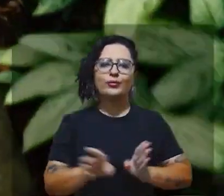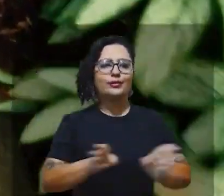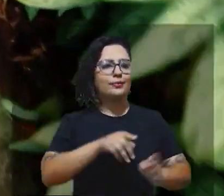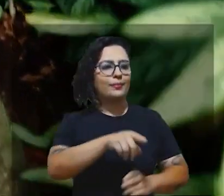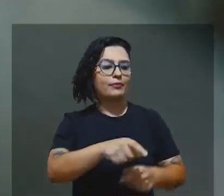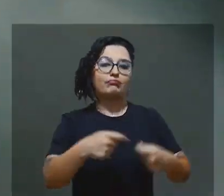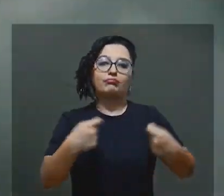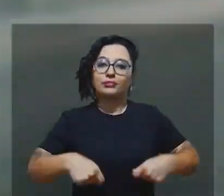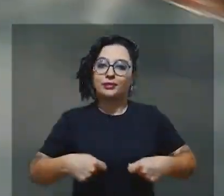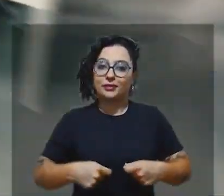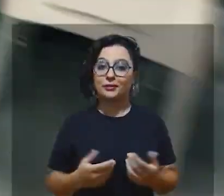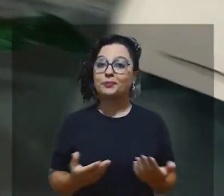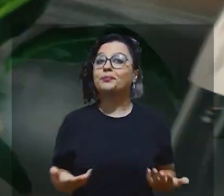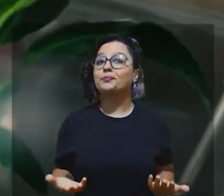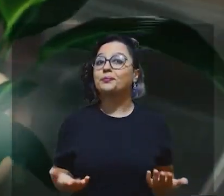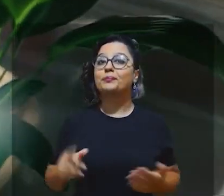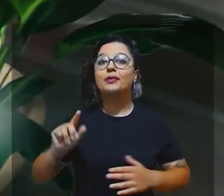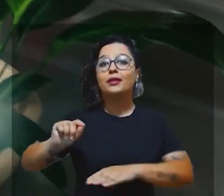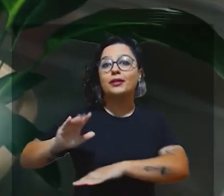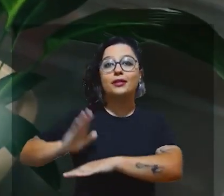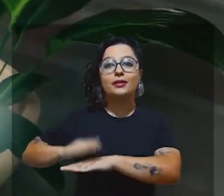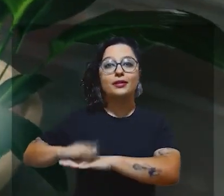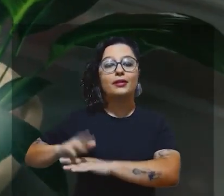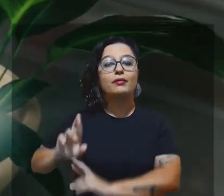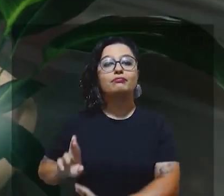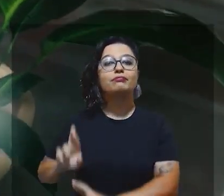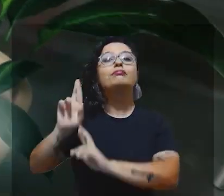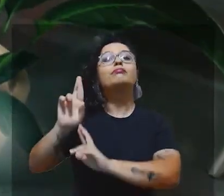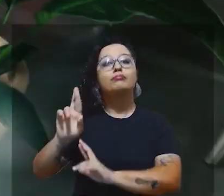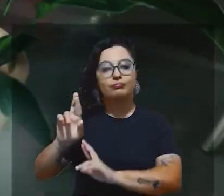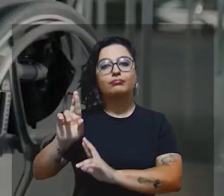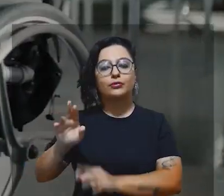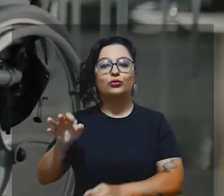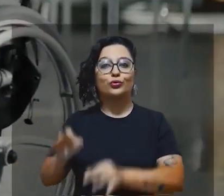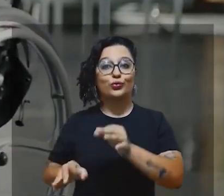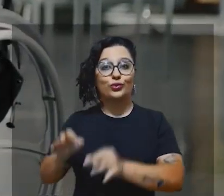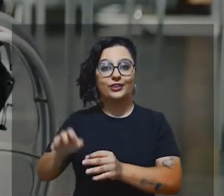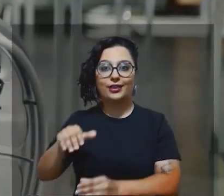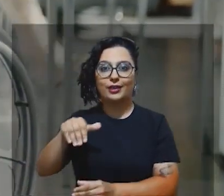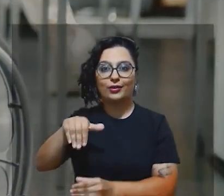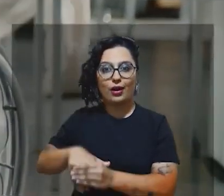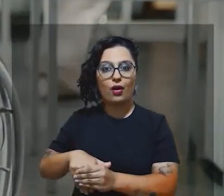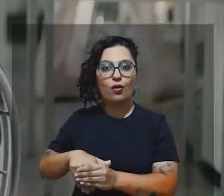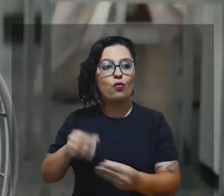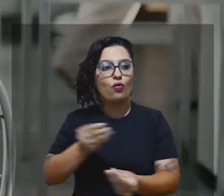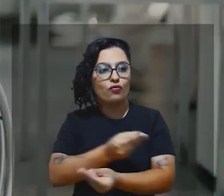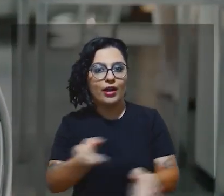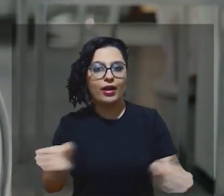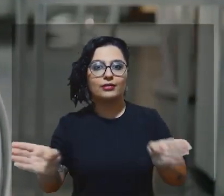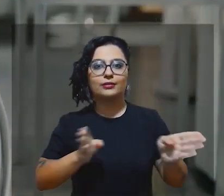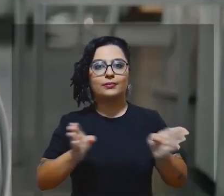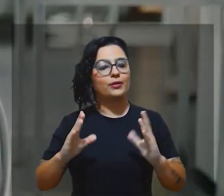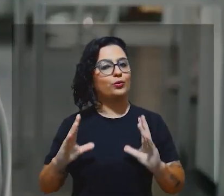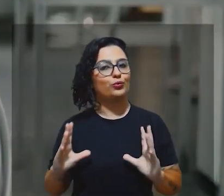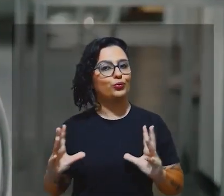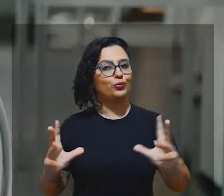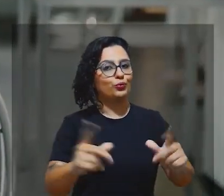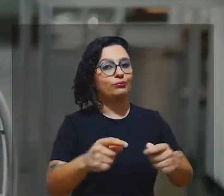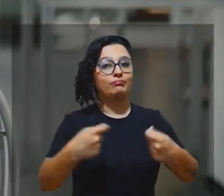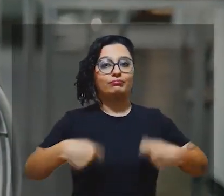direito ter acessibilidade no local de votação. E é dever da Justiça